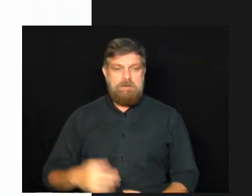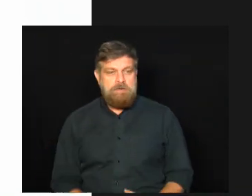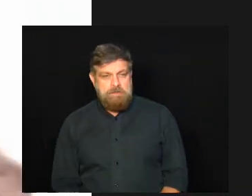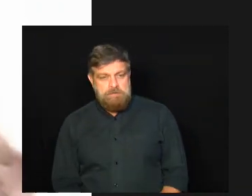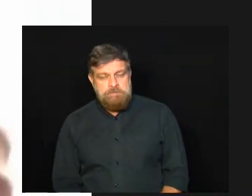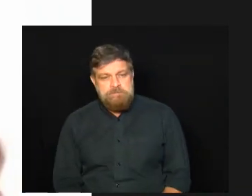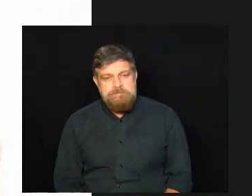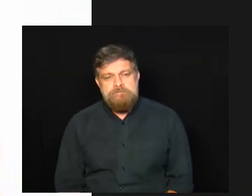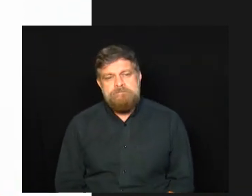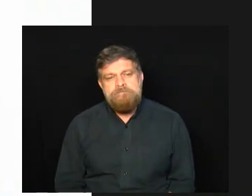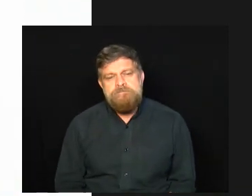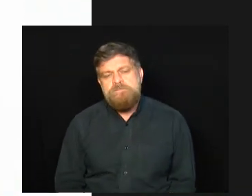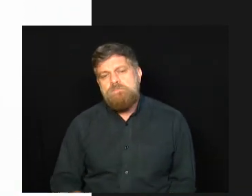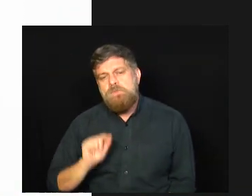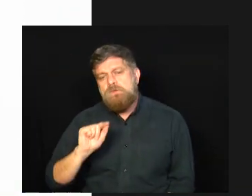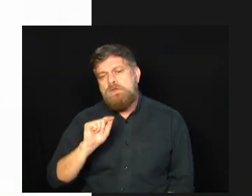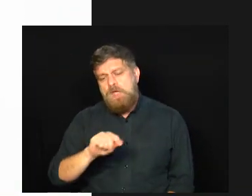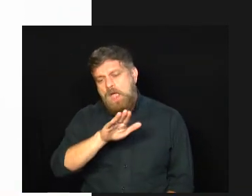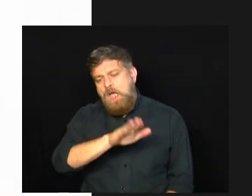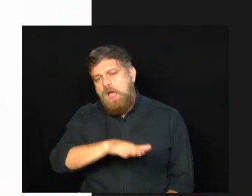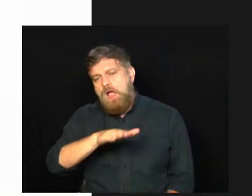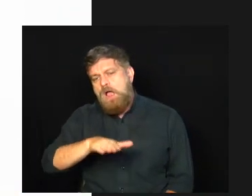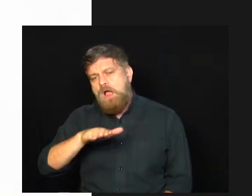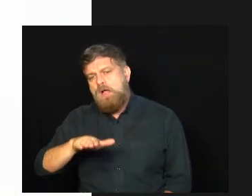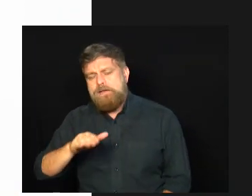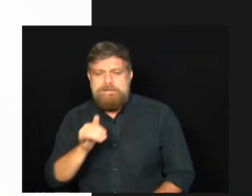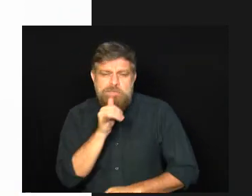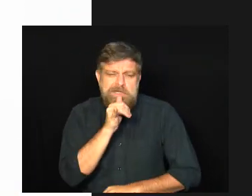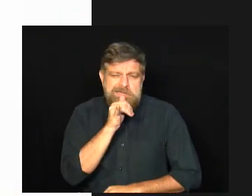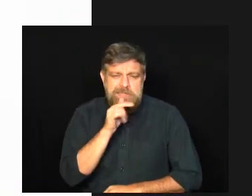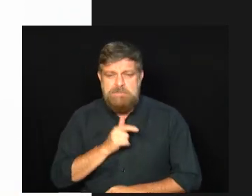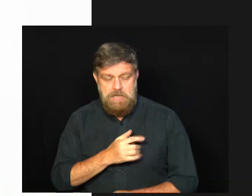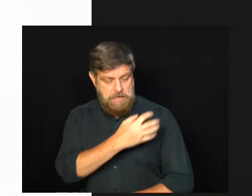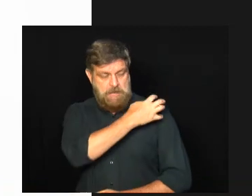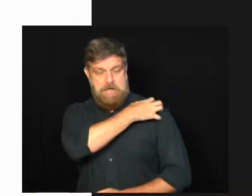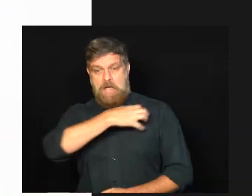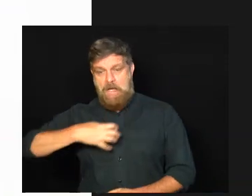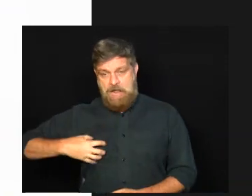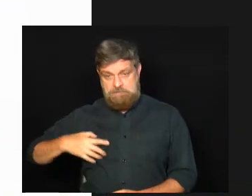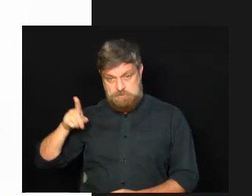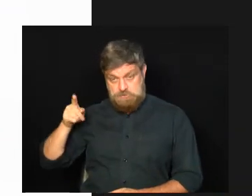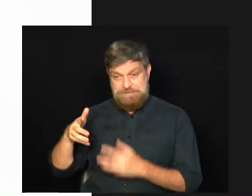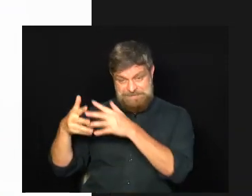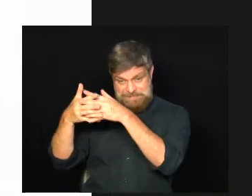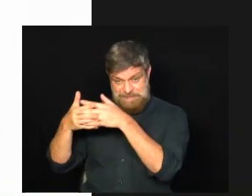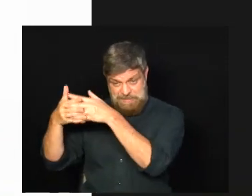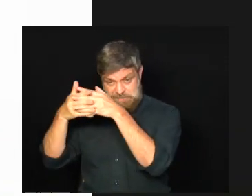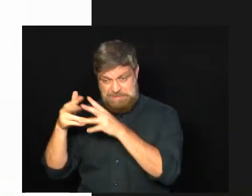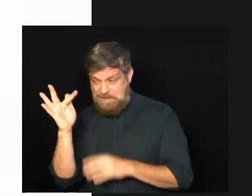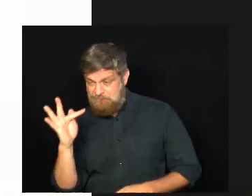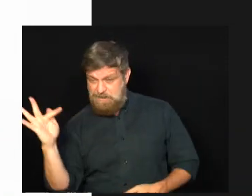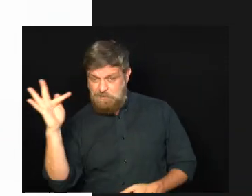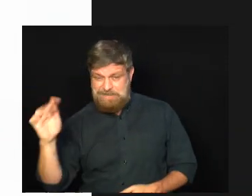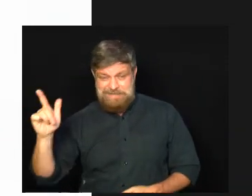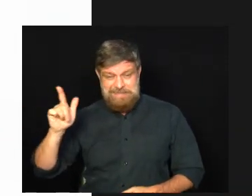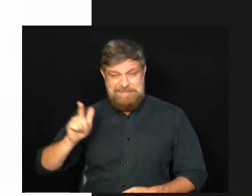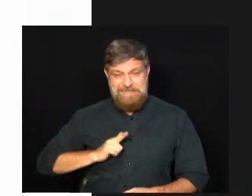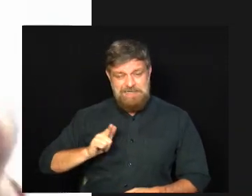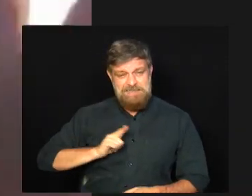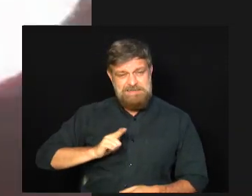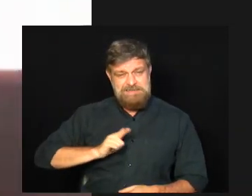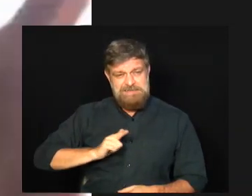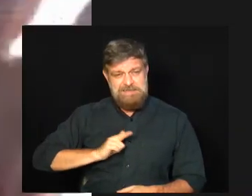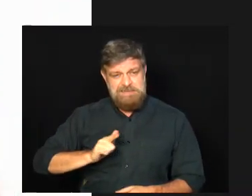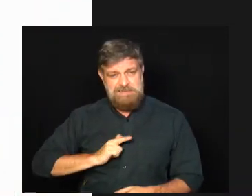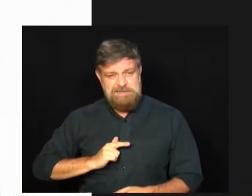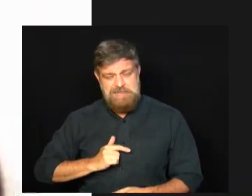o que a criança? A criança, por exemplo, em Harvard, eles têm uma série